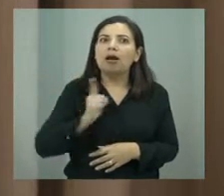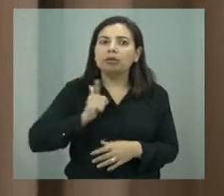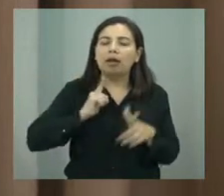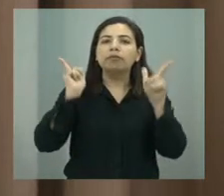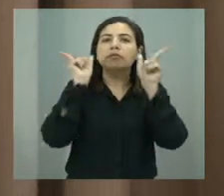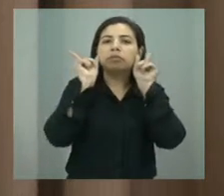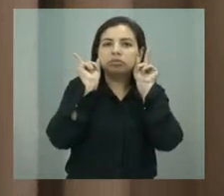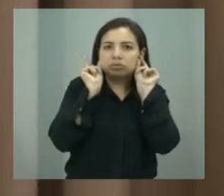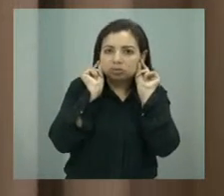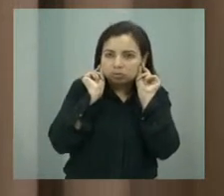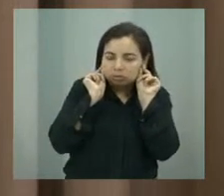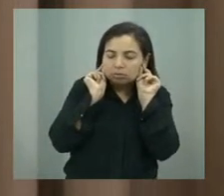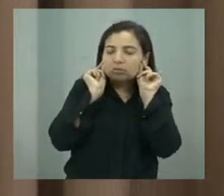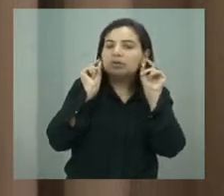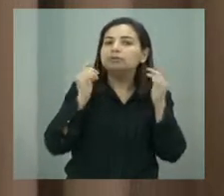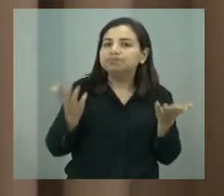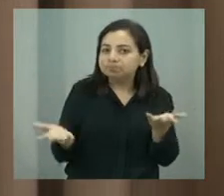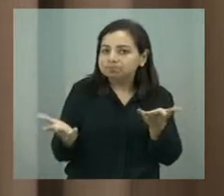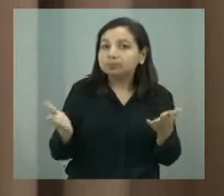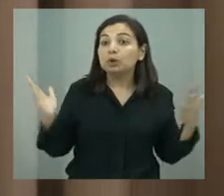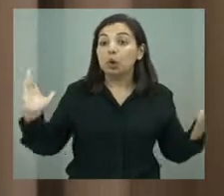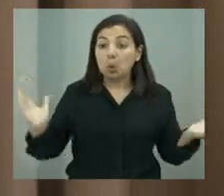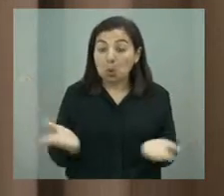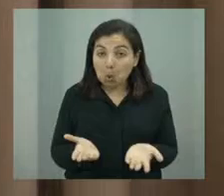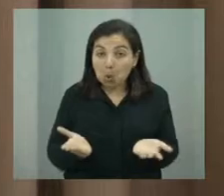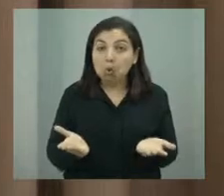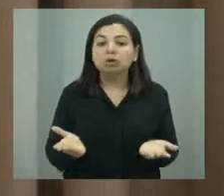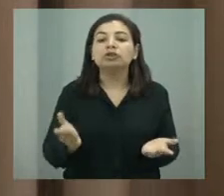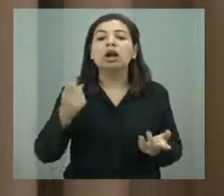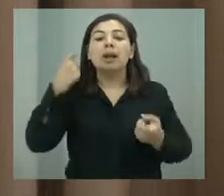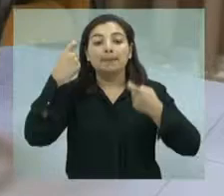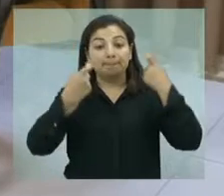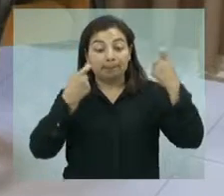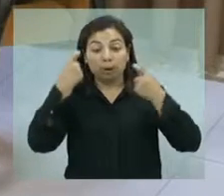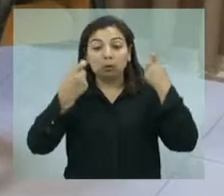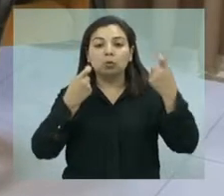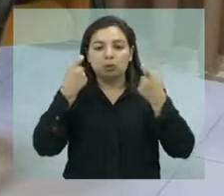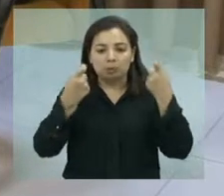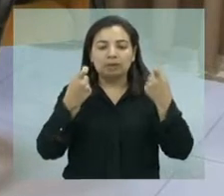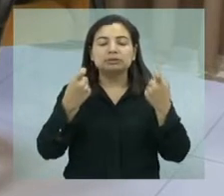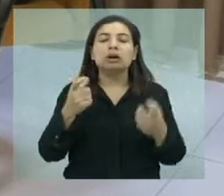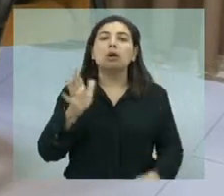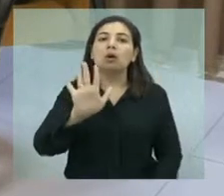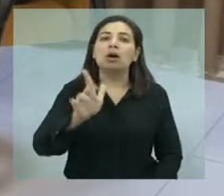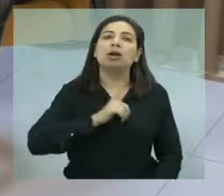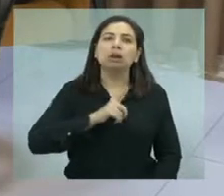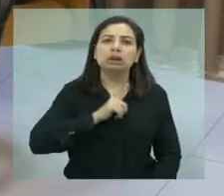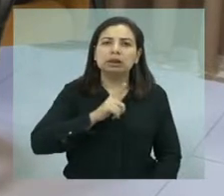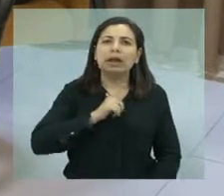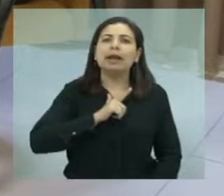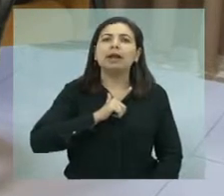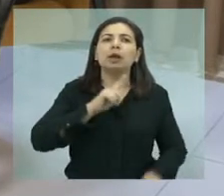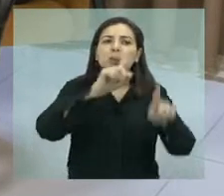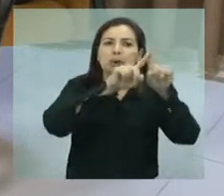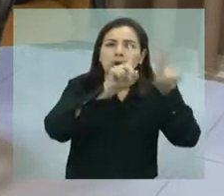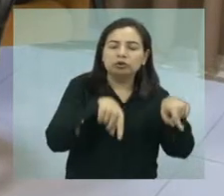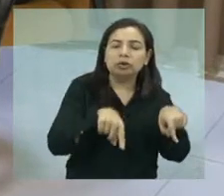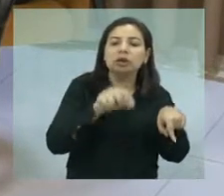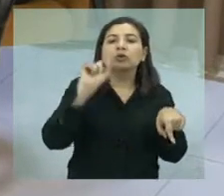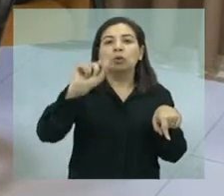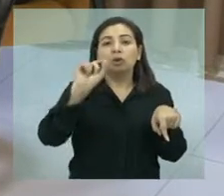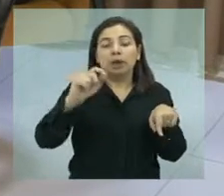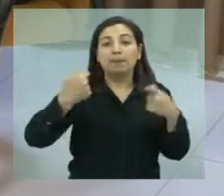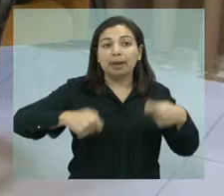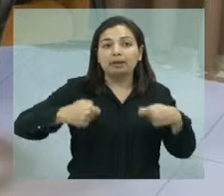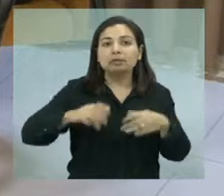auditivas. E hoje em dia, as preocupações, assim, existe um programa de conservação